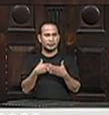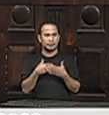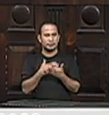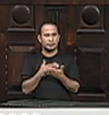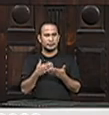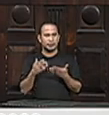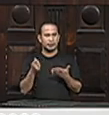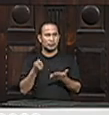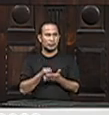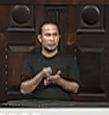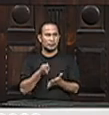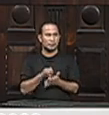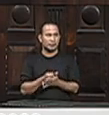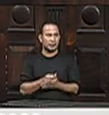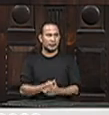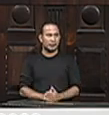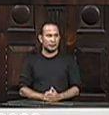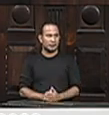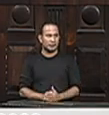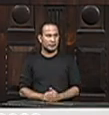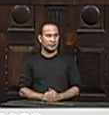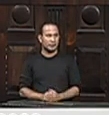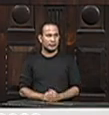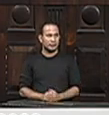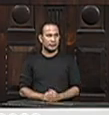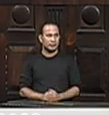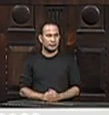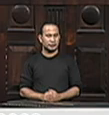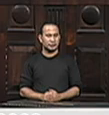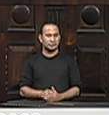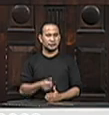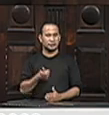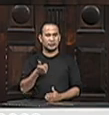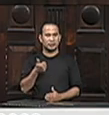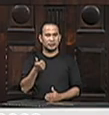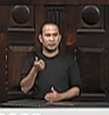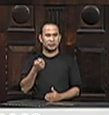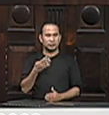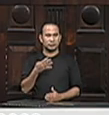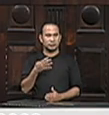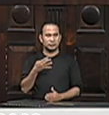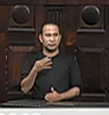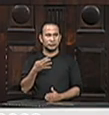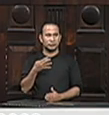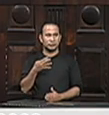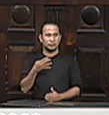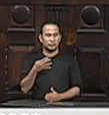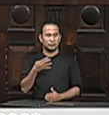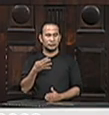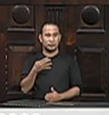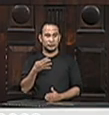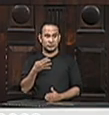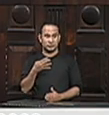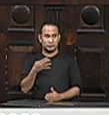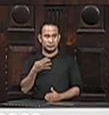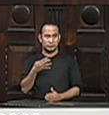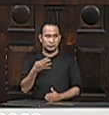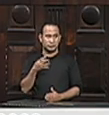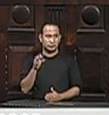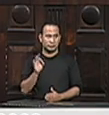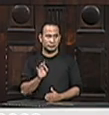servidores públicos, até hoje, muitos deles estão sem receber. Só para se ter noção,